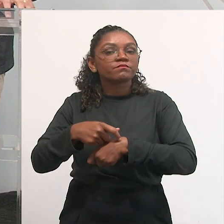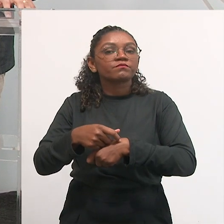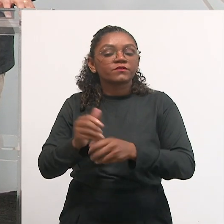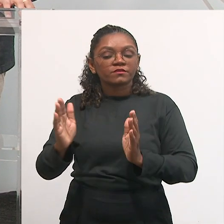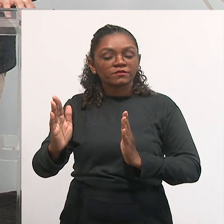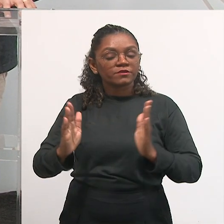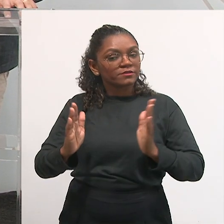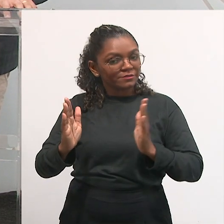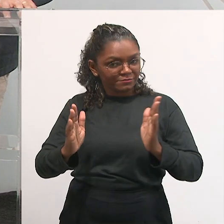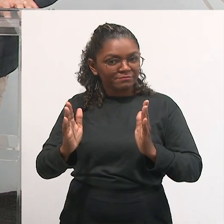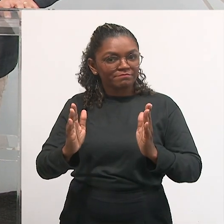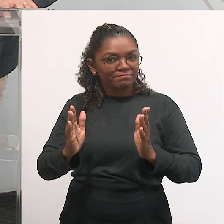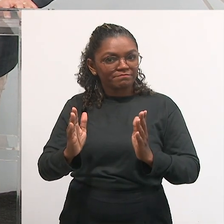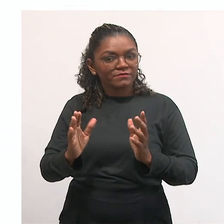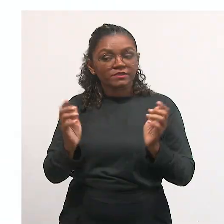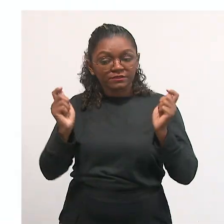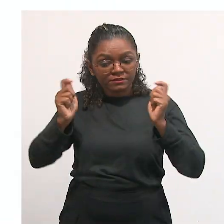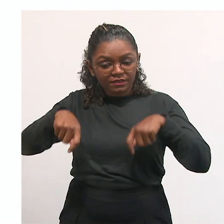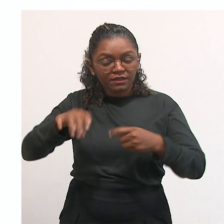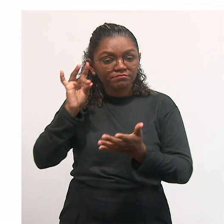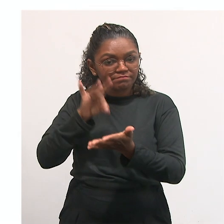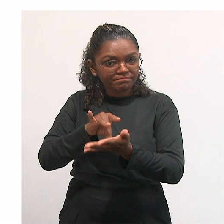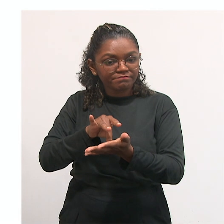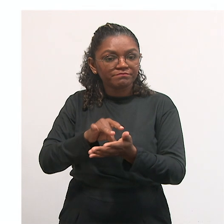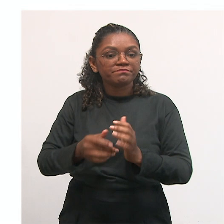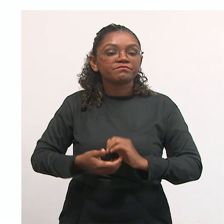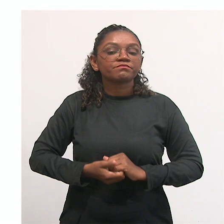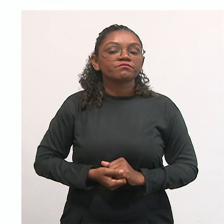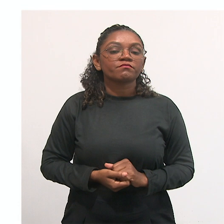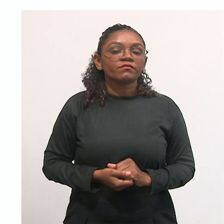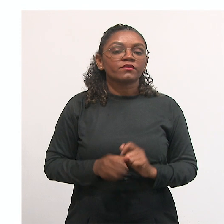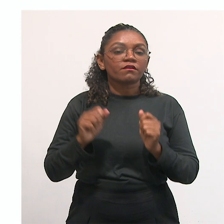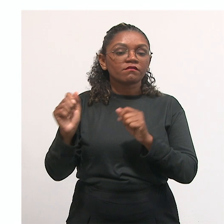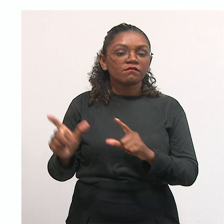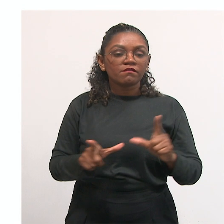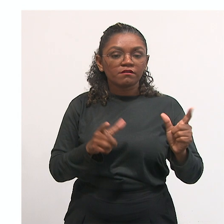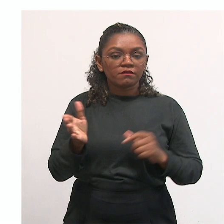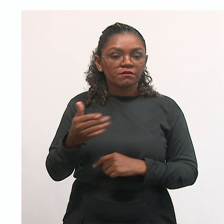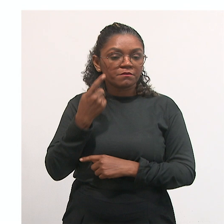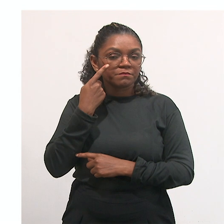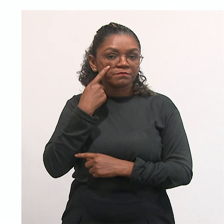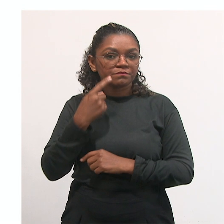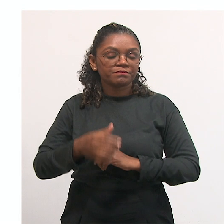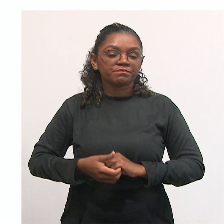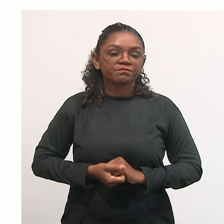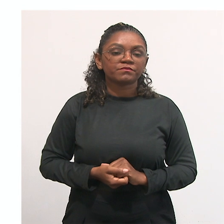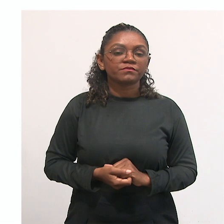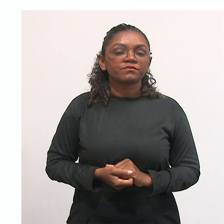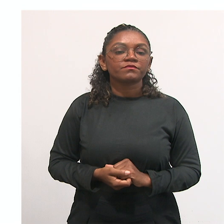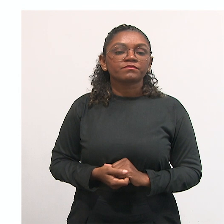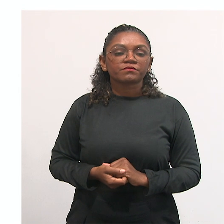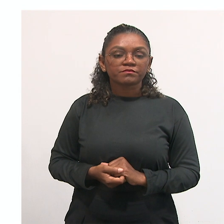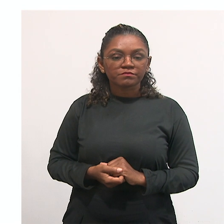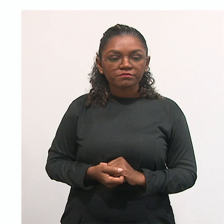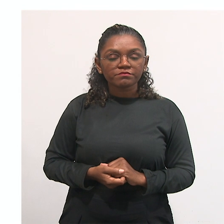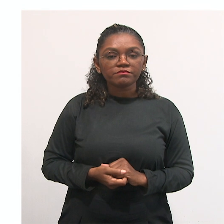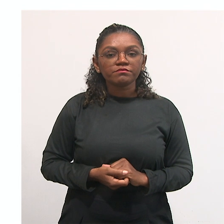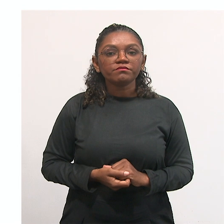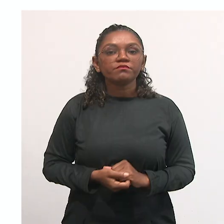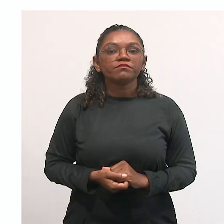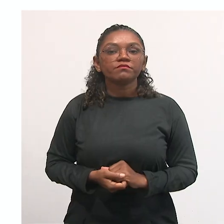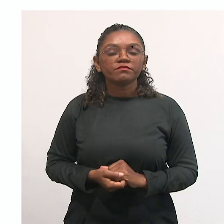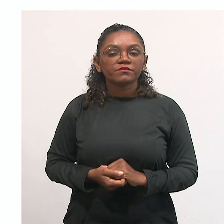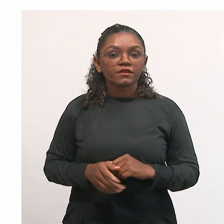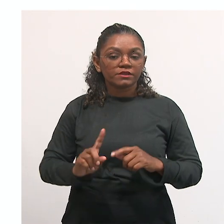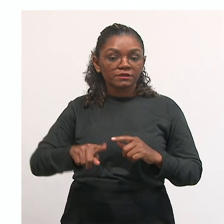e efetiva. Vamos para o próximo slide aqui, né, gente? Ainda falando da gestão do tempo, né? Então, depois